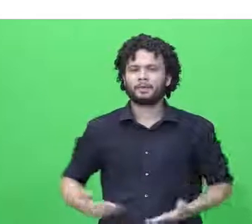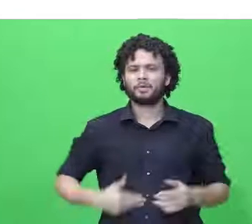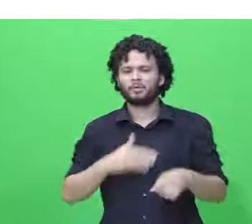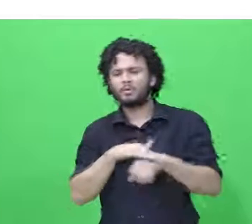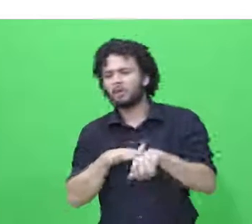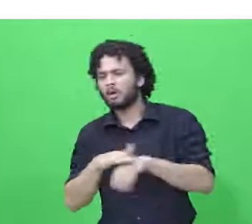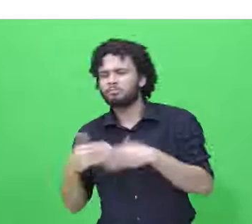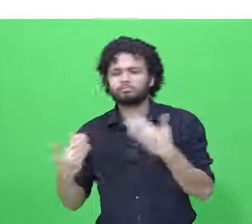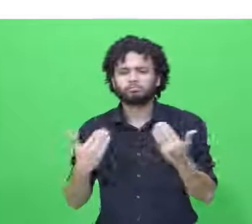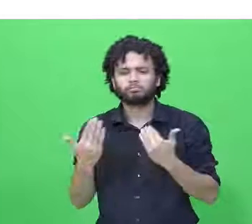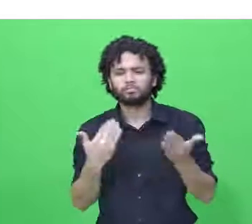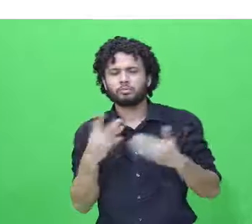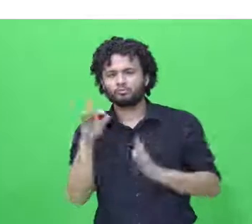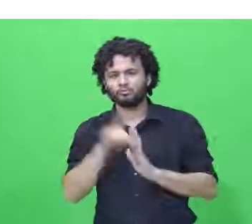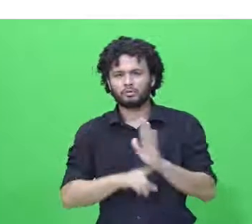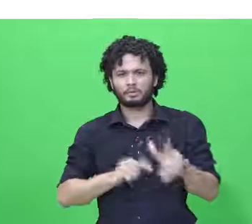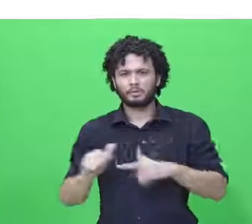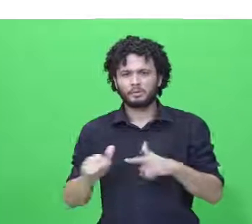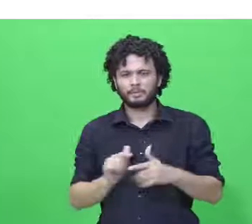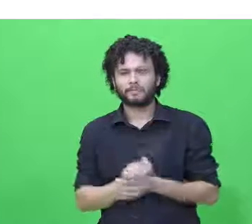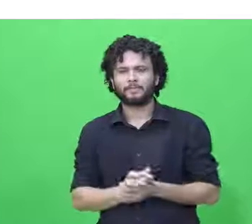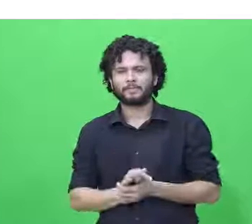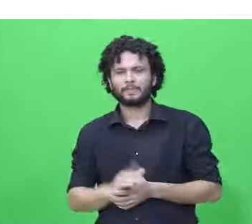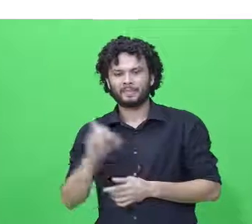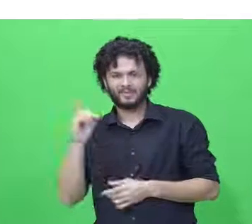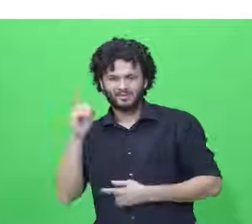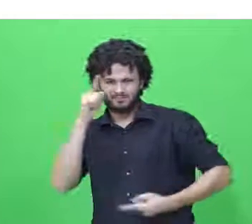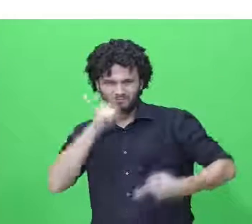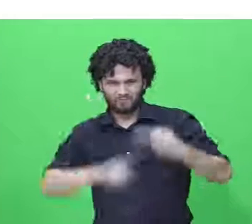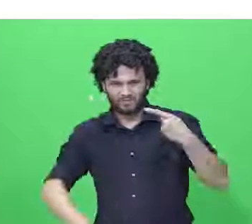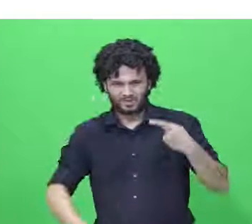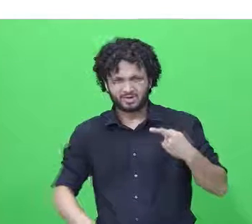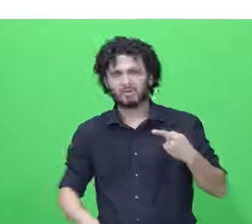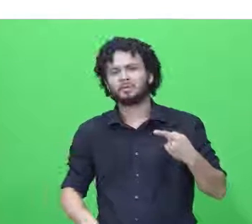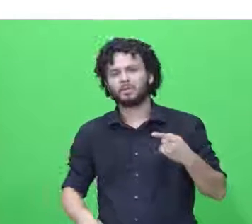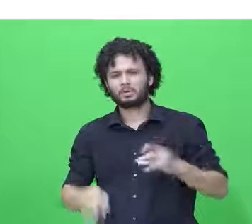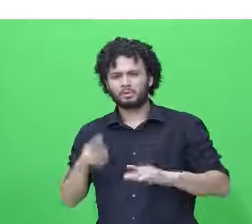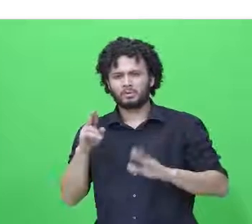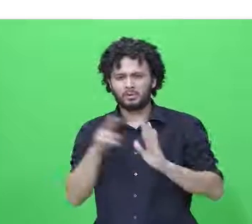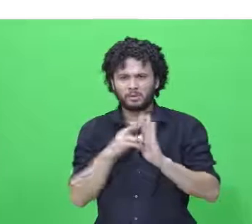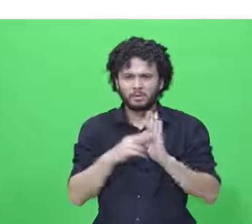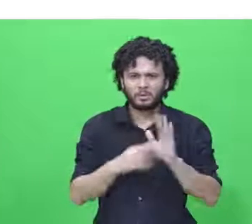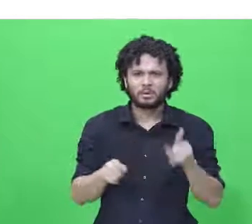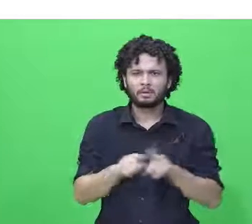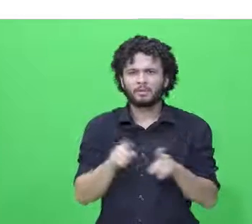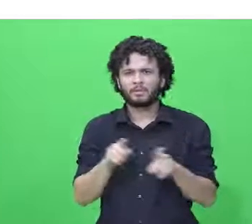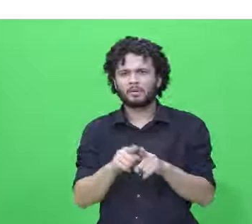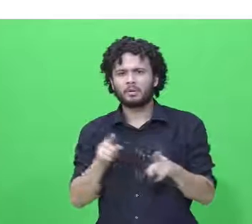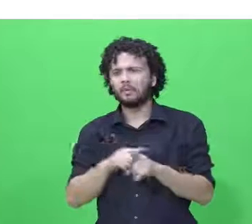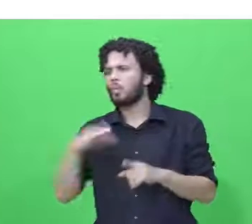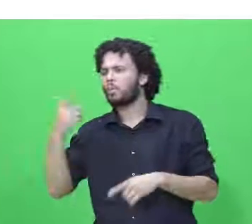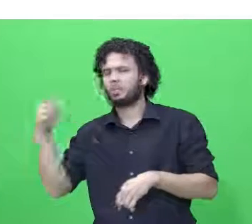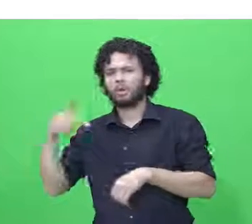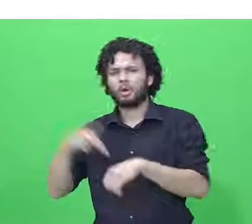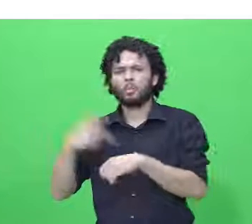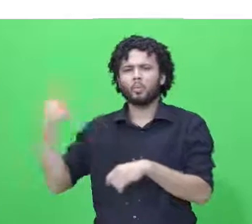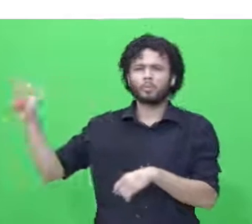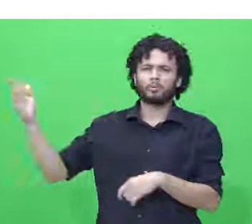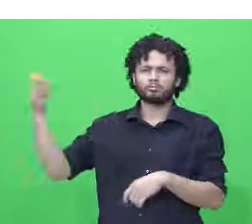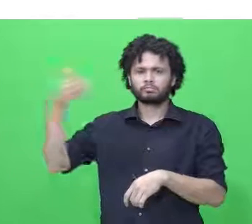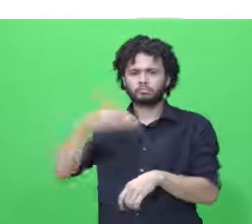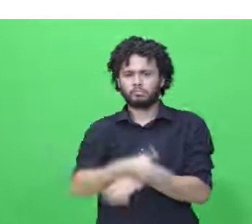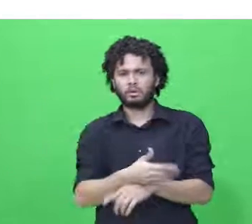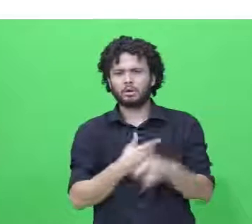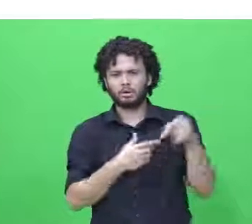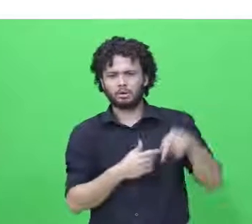sobre os direitos trabalhistas. D, proíbe o registro de estrangeiros nas entidades dos profissionais do